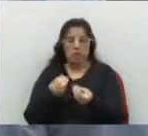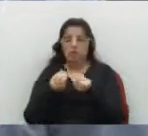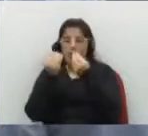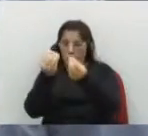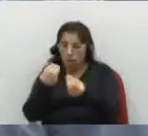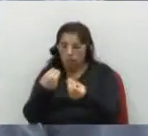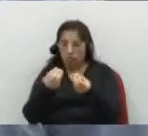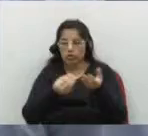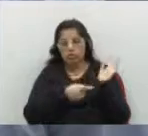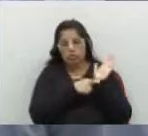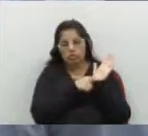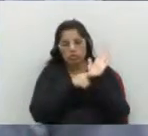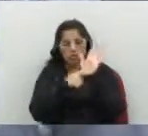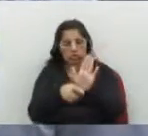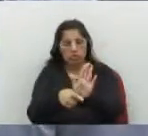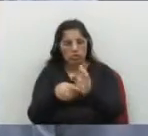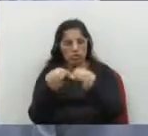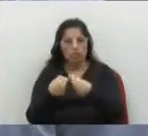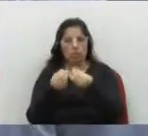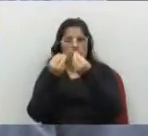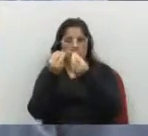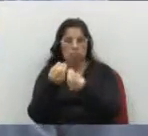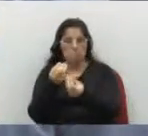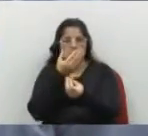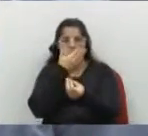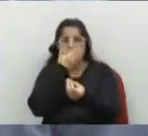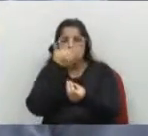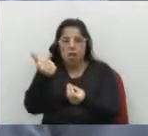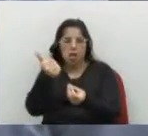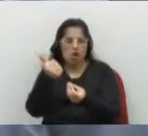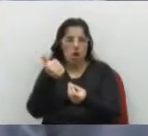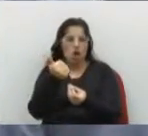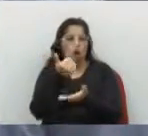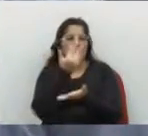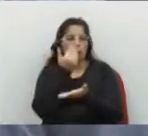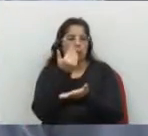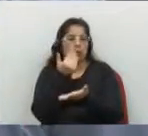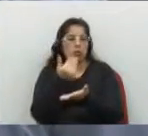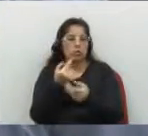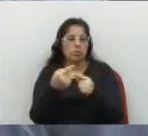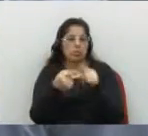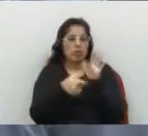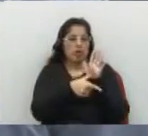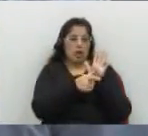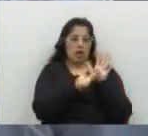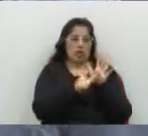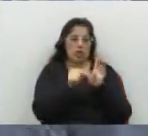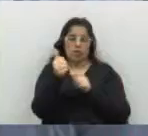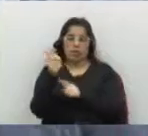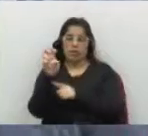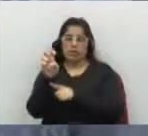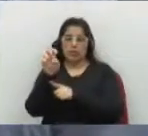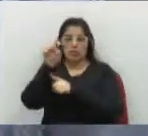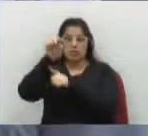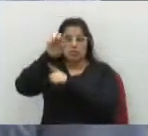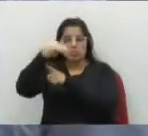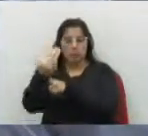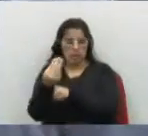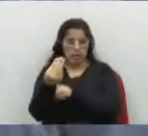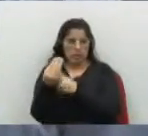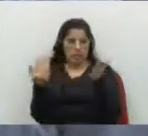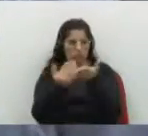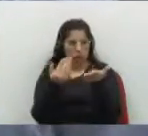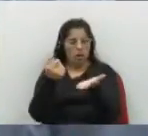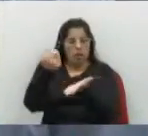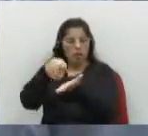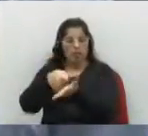comida que tem. Porque se pagava no tempo do Silvio Félix 15 milhões, hoje paga 50 milhões na merenda escolar. Então, tem